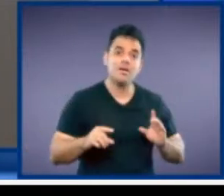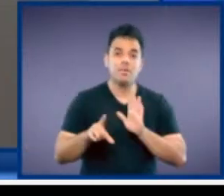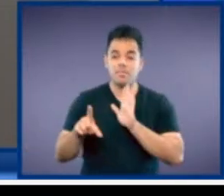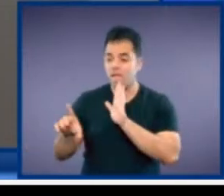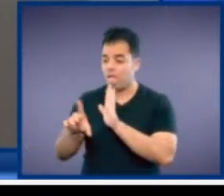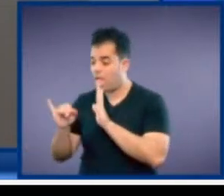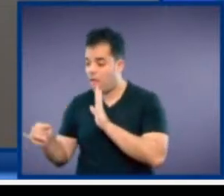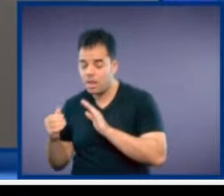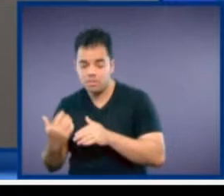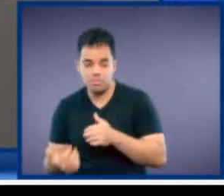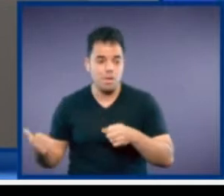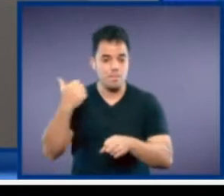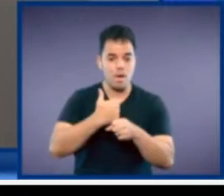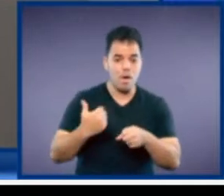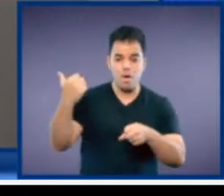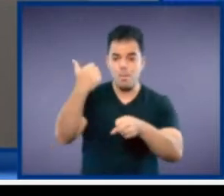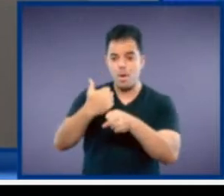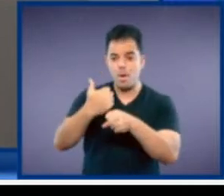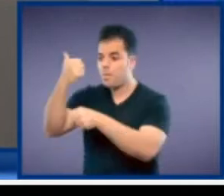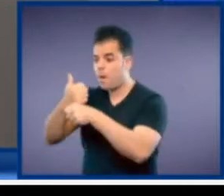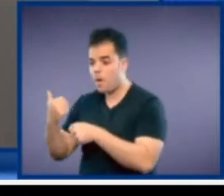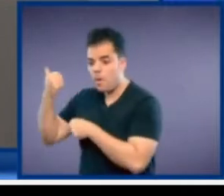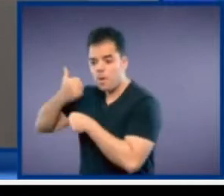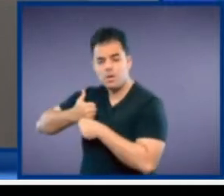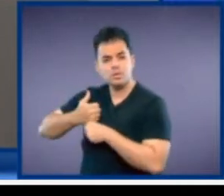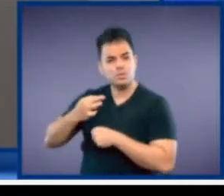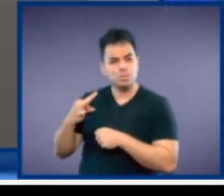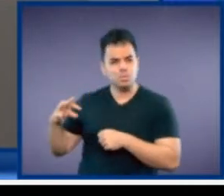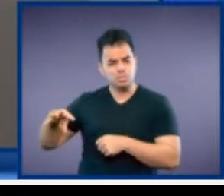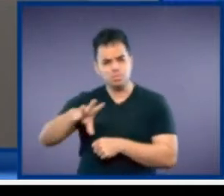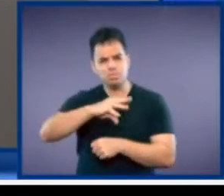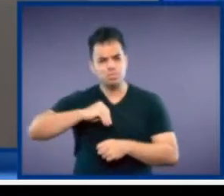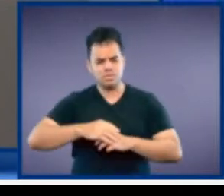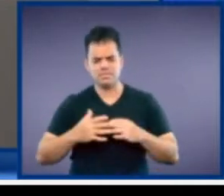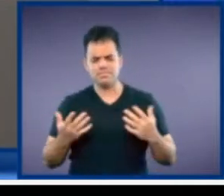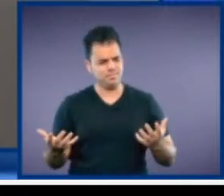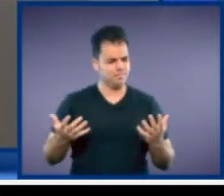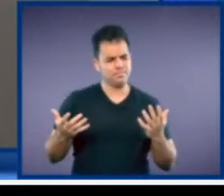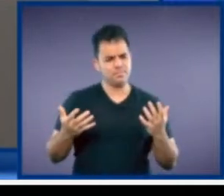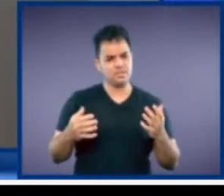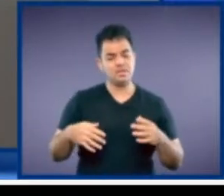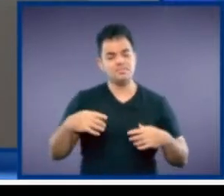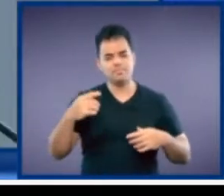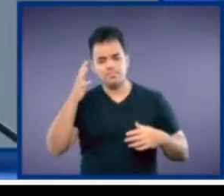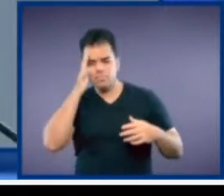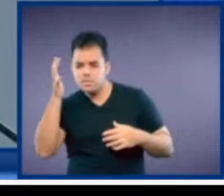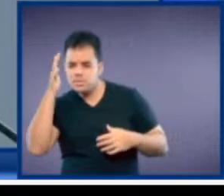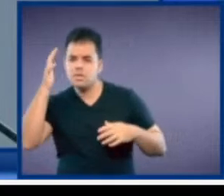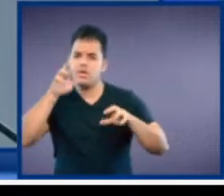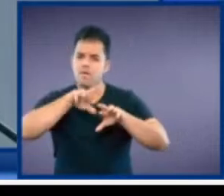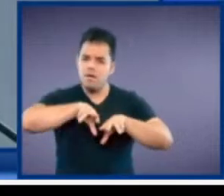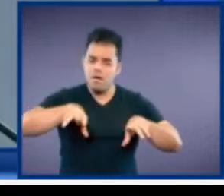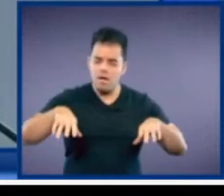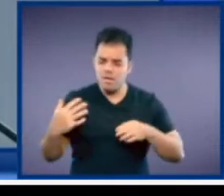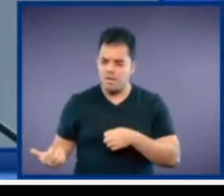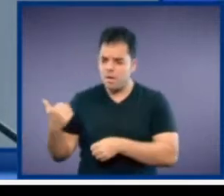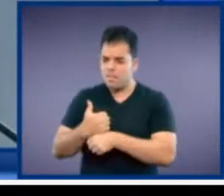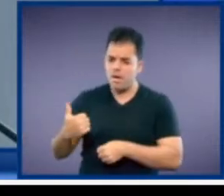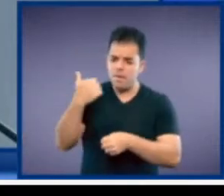em todos os cantos. E a hora que a ideologia entra em todos os cantos, as